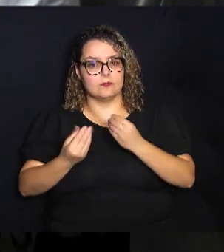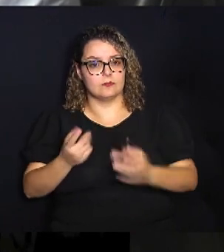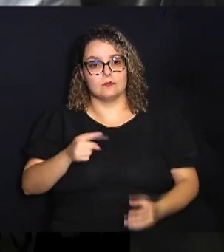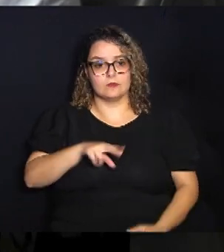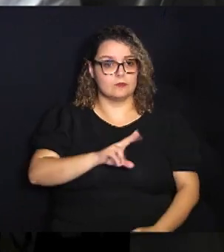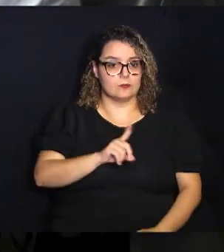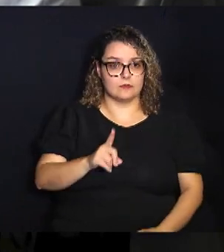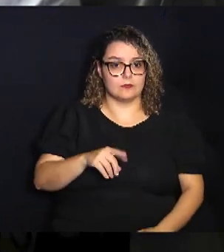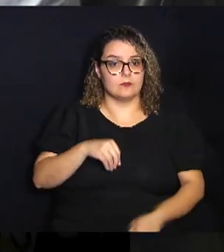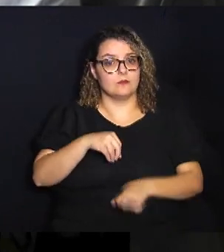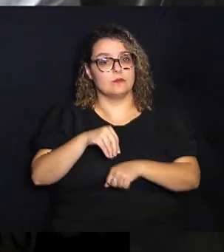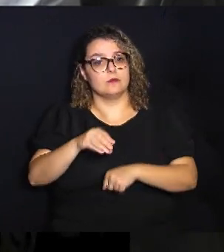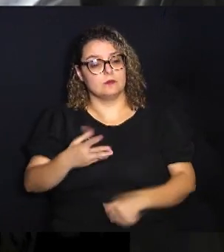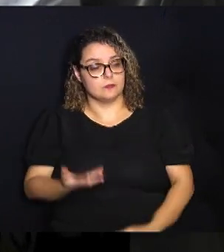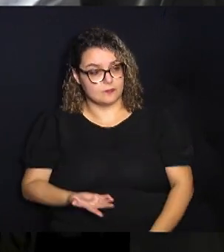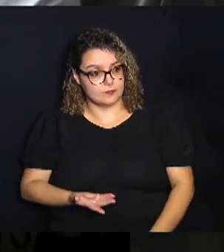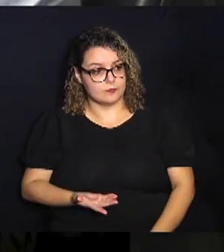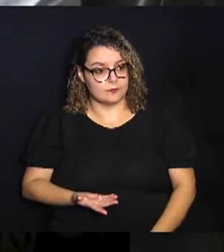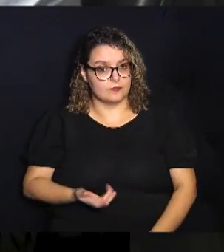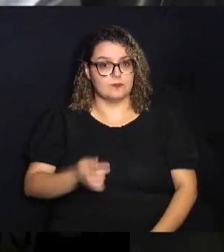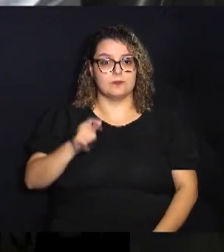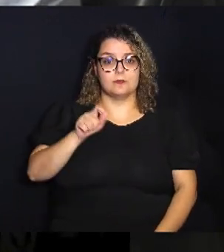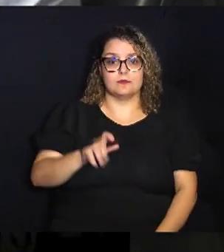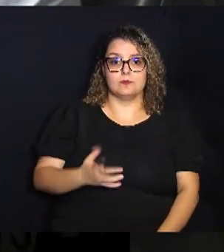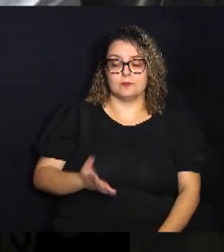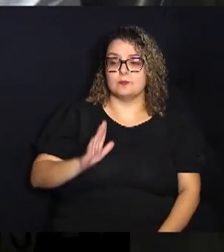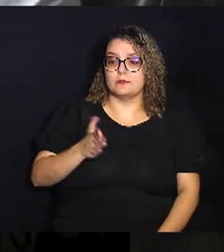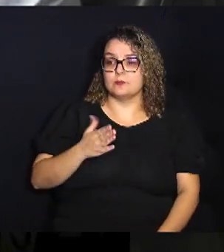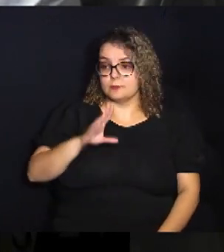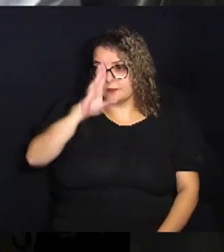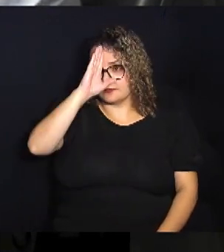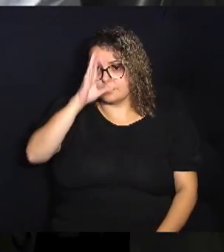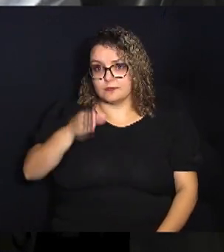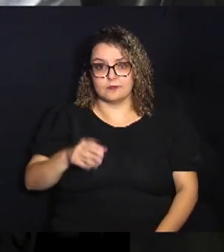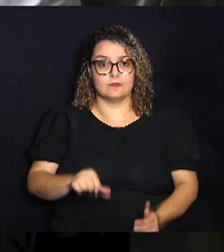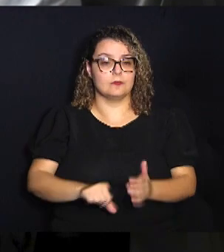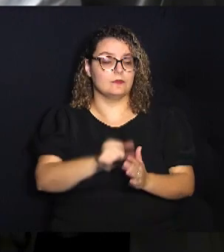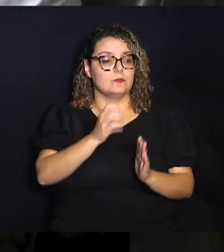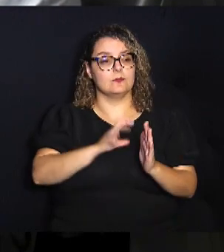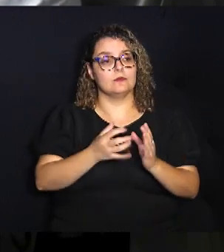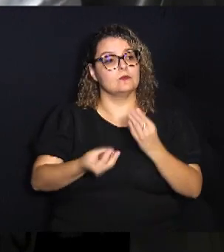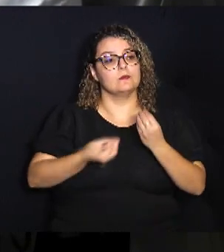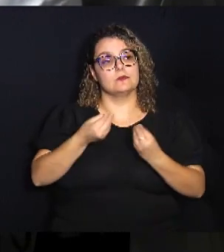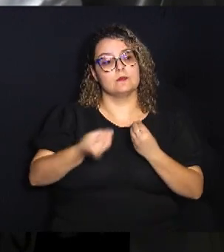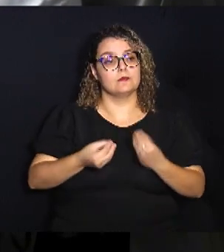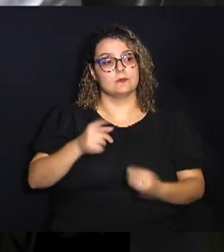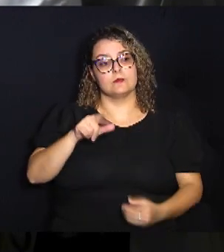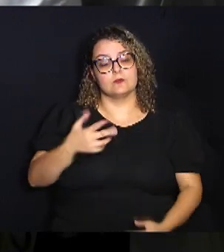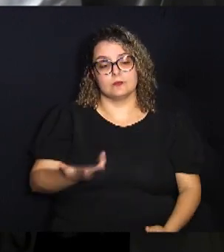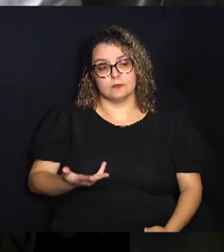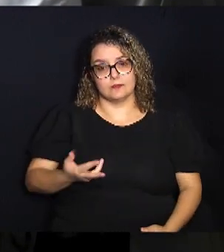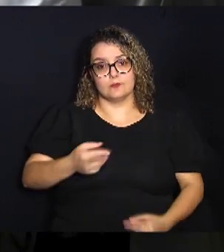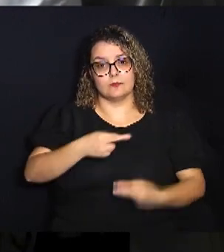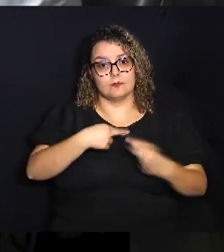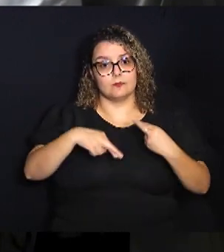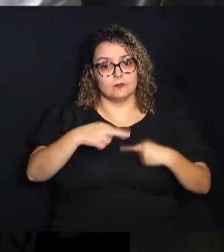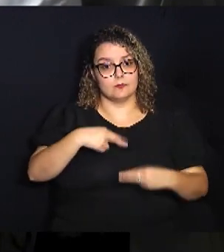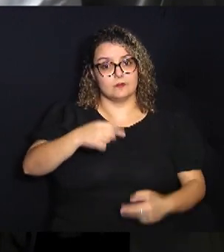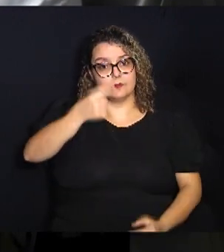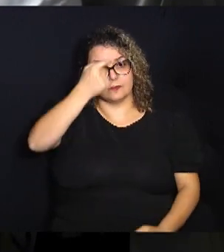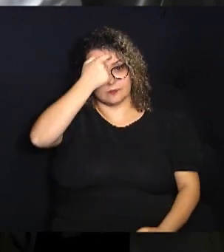por indicação dessa pessoa, você já foi direto num primeiro partido, como foi toda essa questão dessa